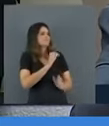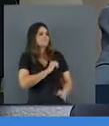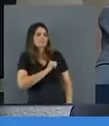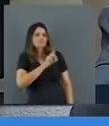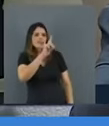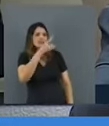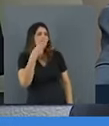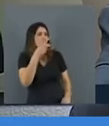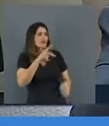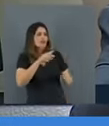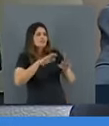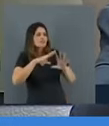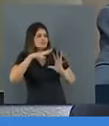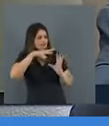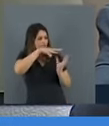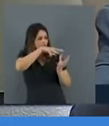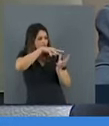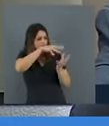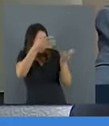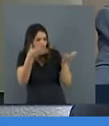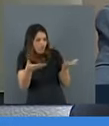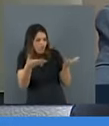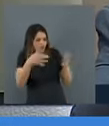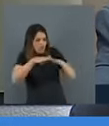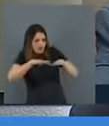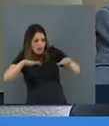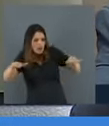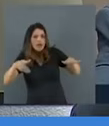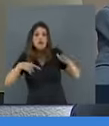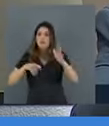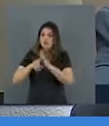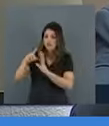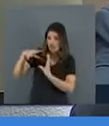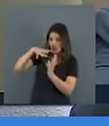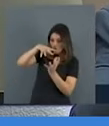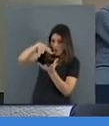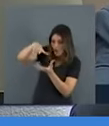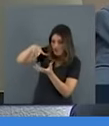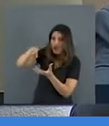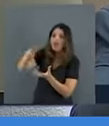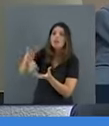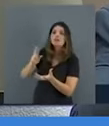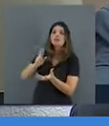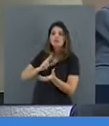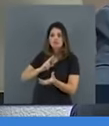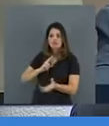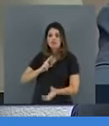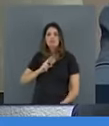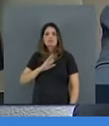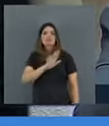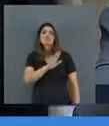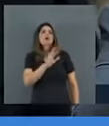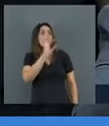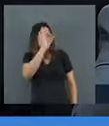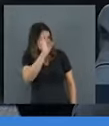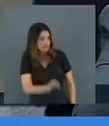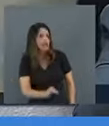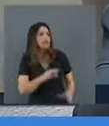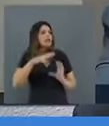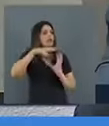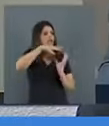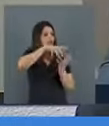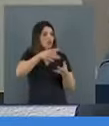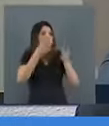estão dizendo que a Terra é plana. Ela é redonda? Eu nunca esqueci da resposta dele. Ele virou para mim e disse: Flávio, é redonda, eu